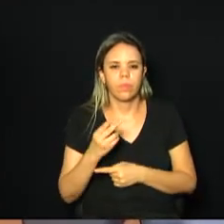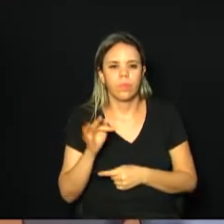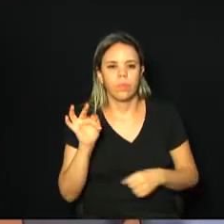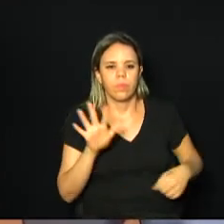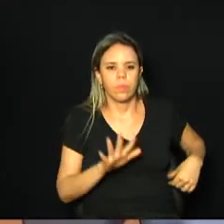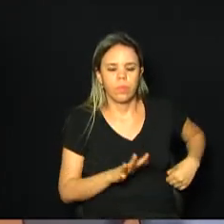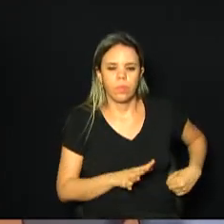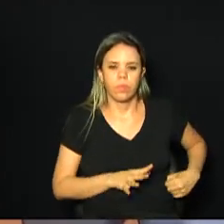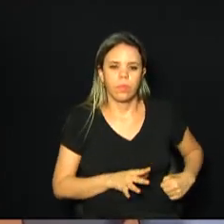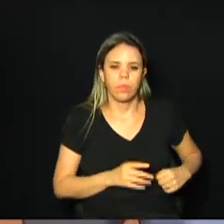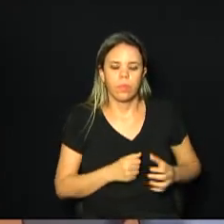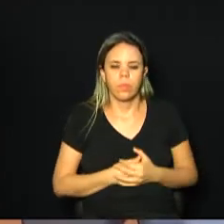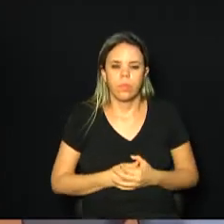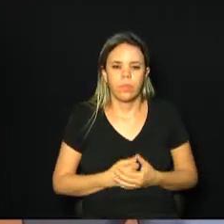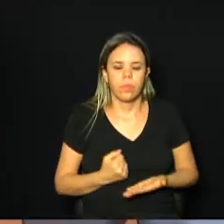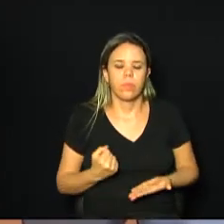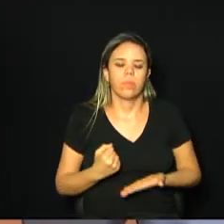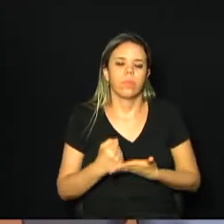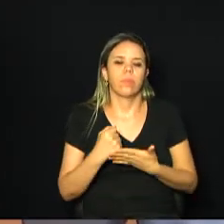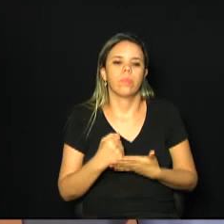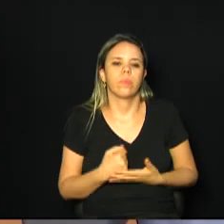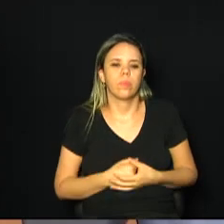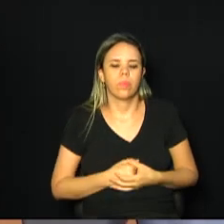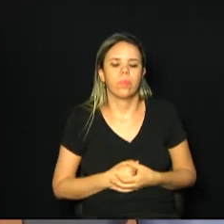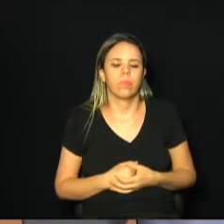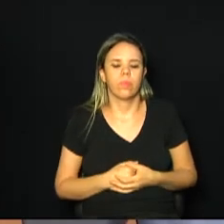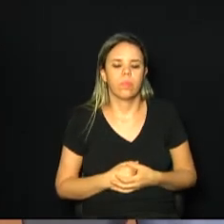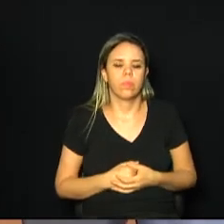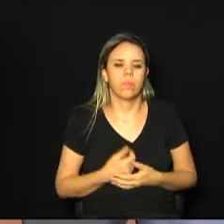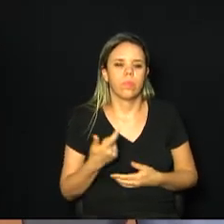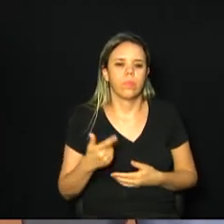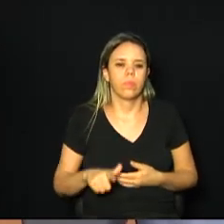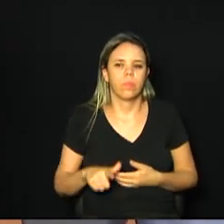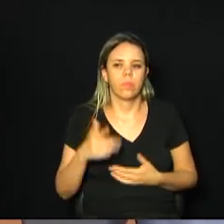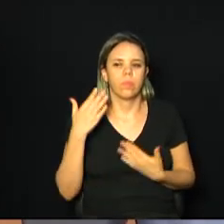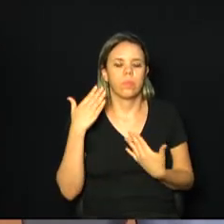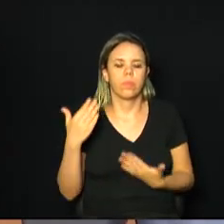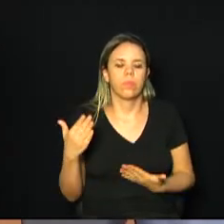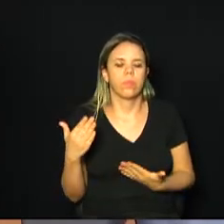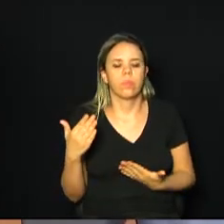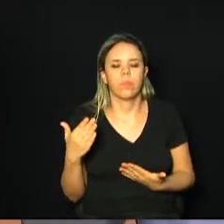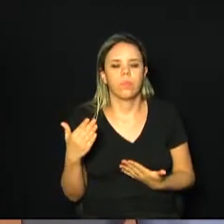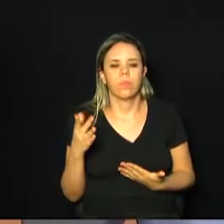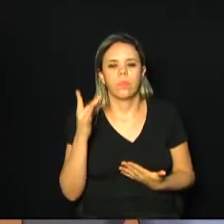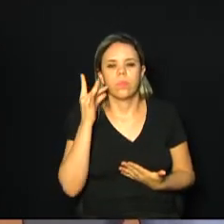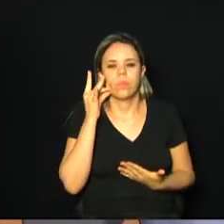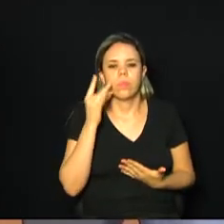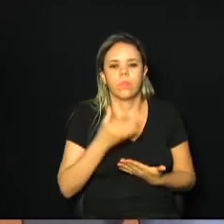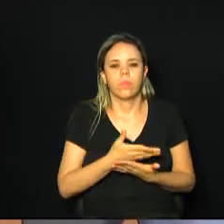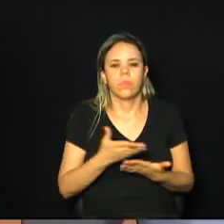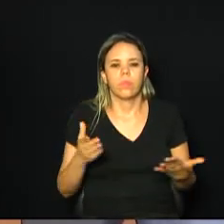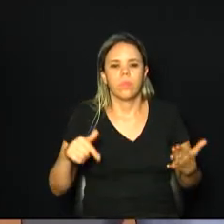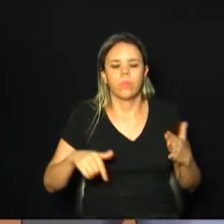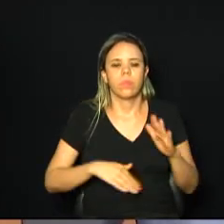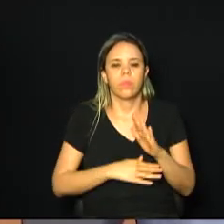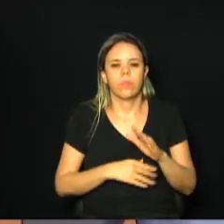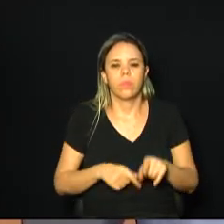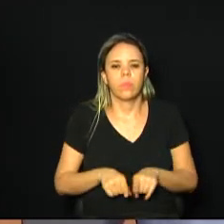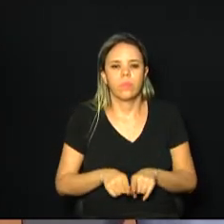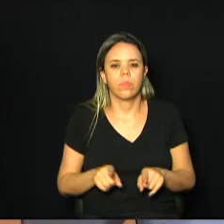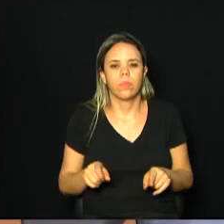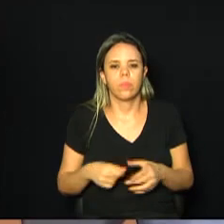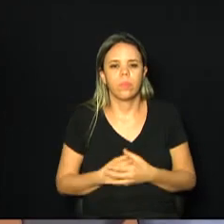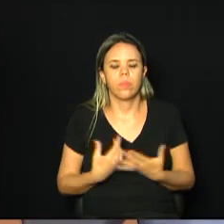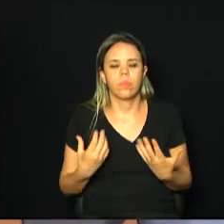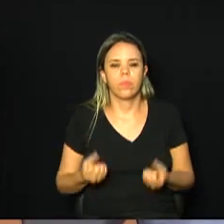federal, para estar ajudando. E, mais uma vez, agradecer a presença de vocês nessa casa. E